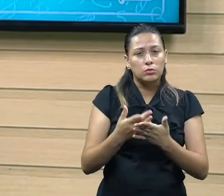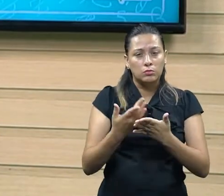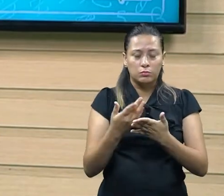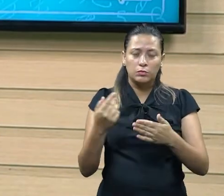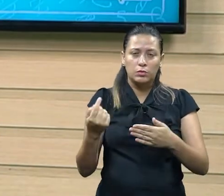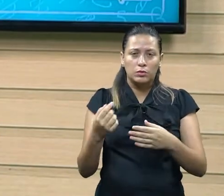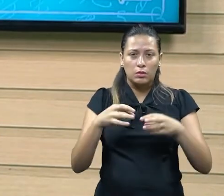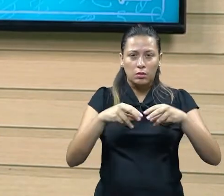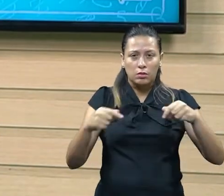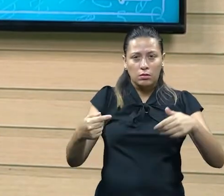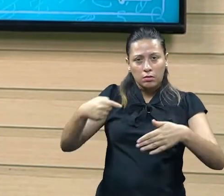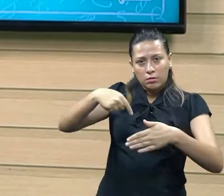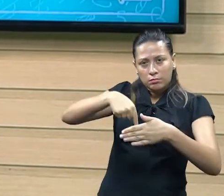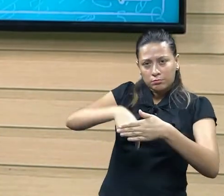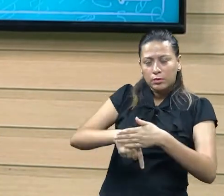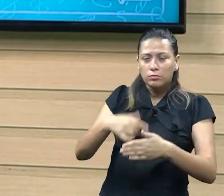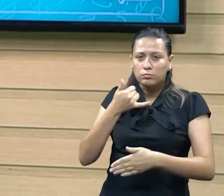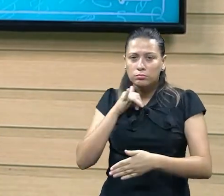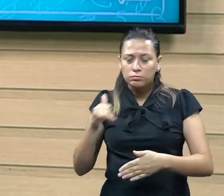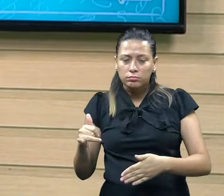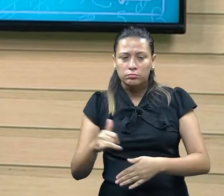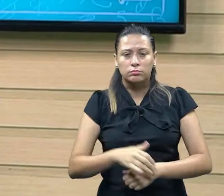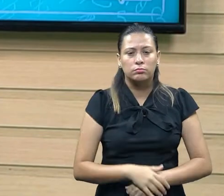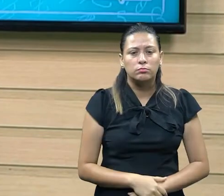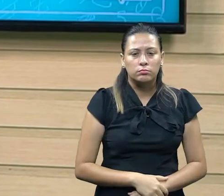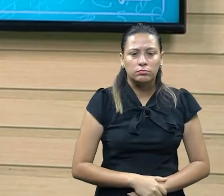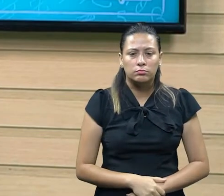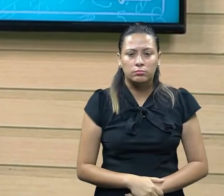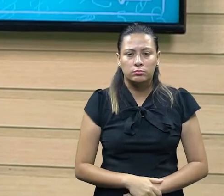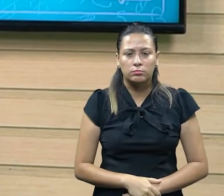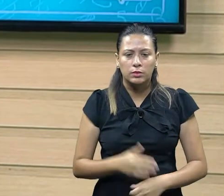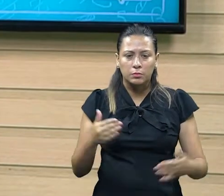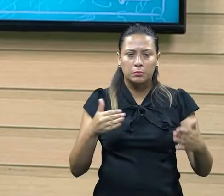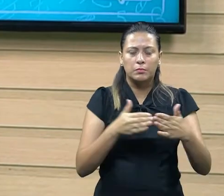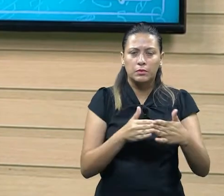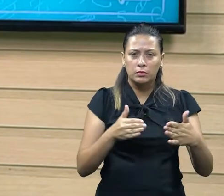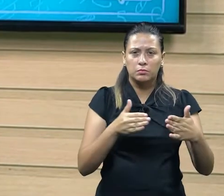aterramento e impedimento de reenergização.